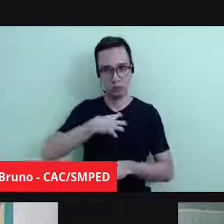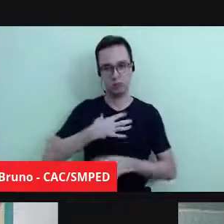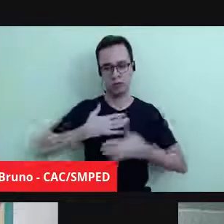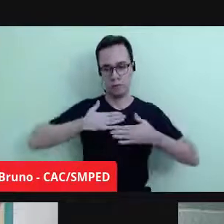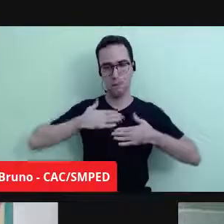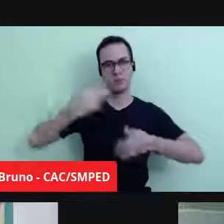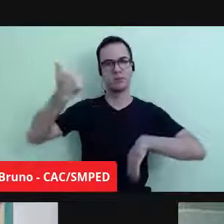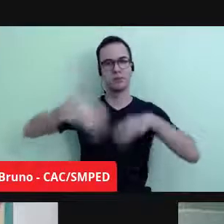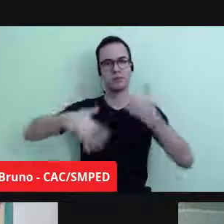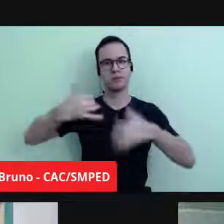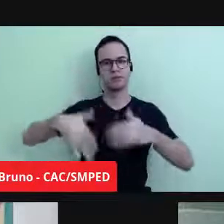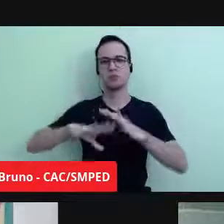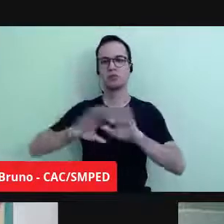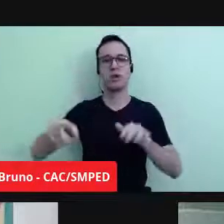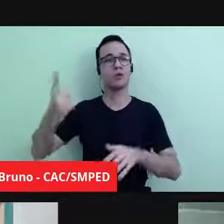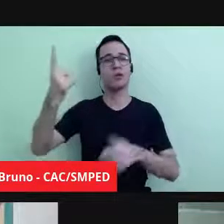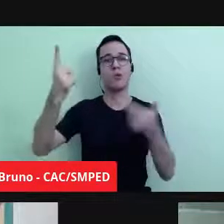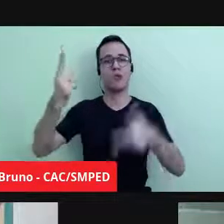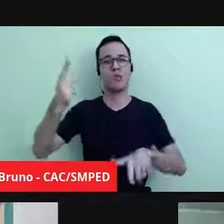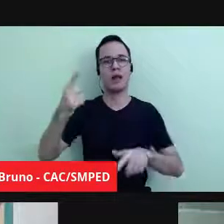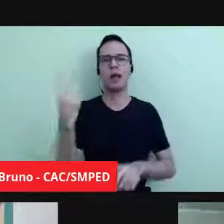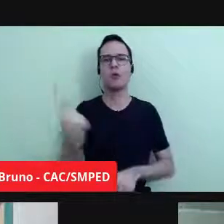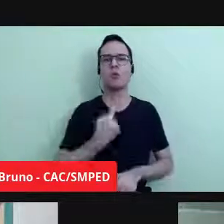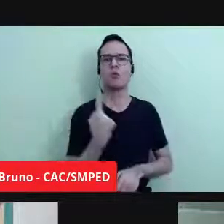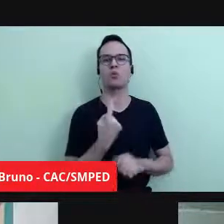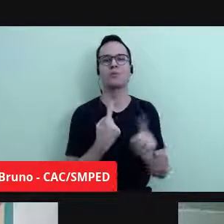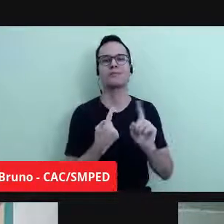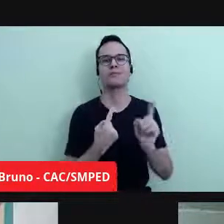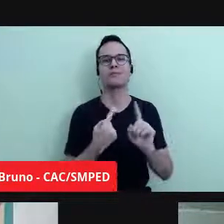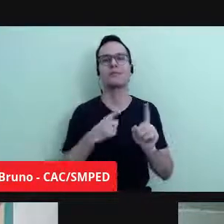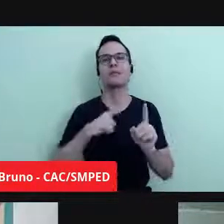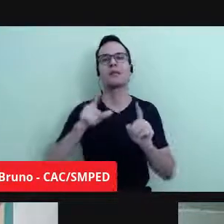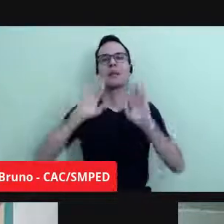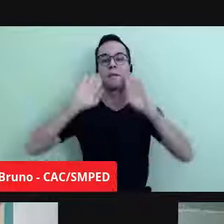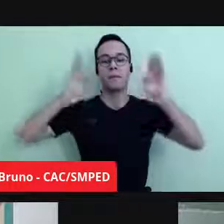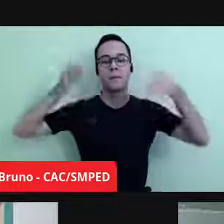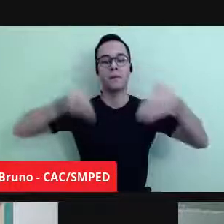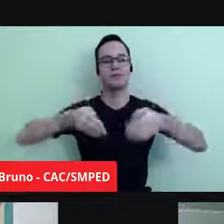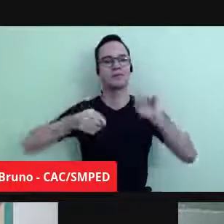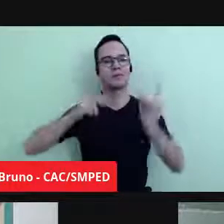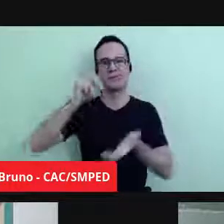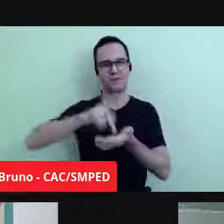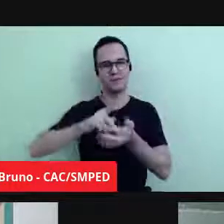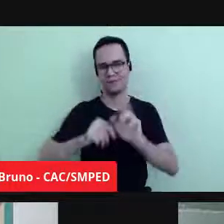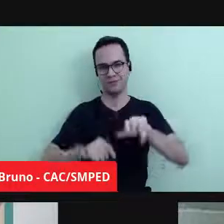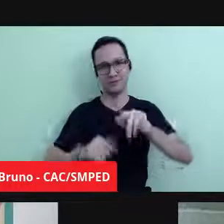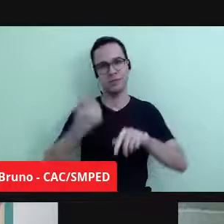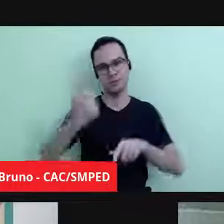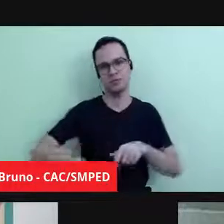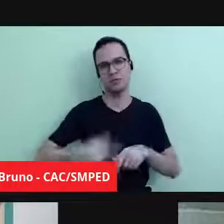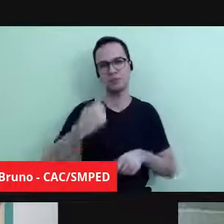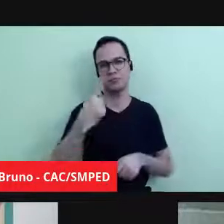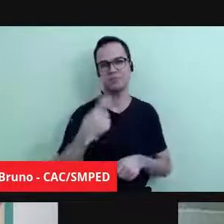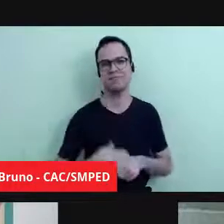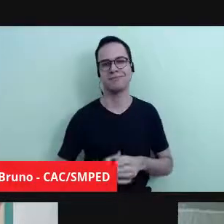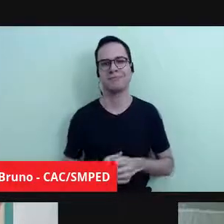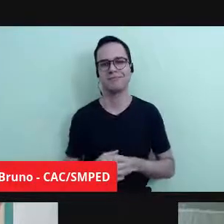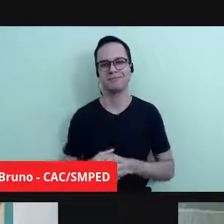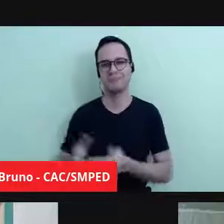de fala é só mais um, não é o único, não é o central e não é nem a verdade, é só mais um.